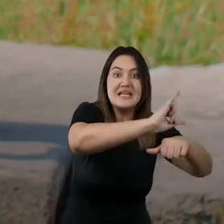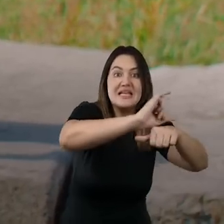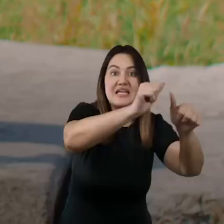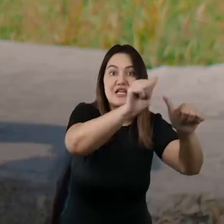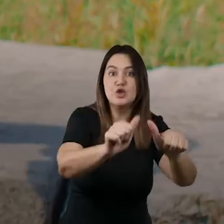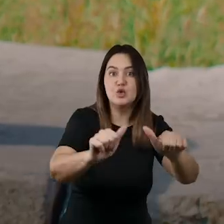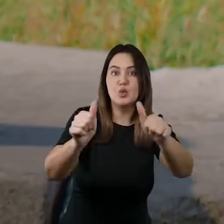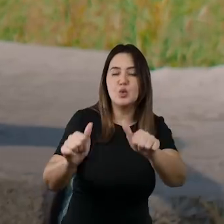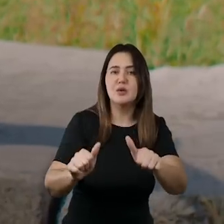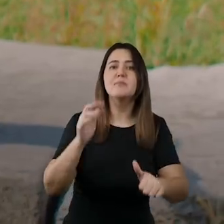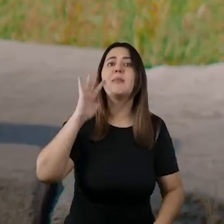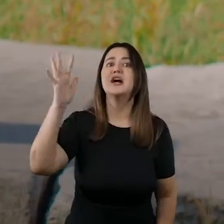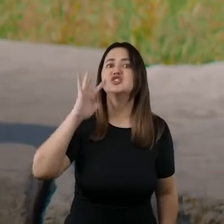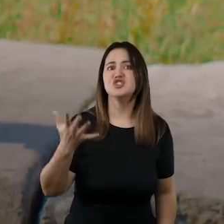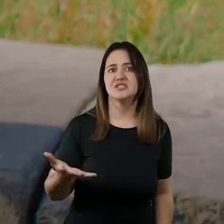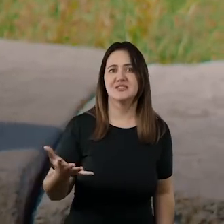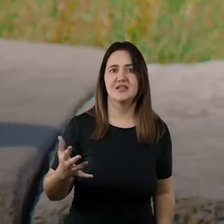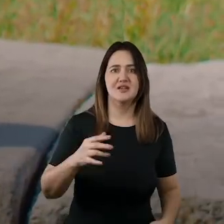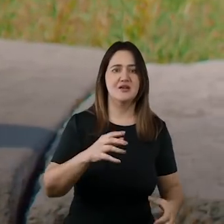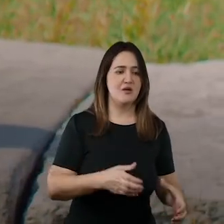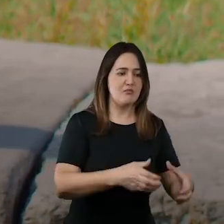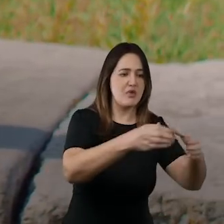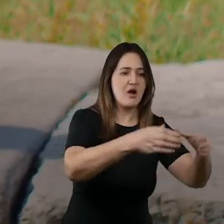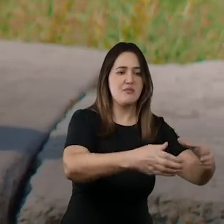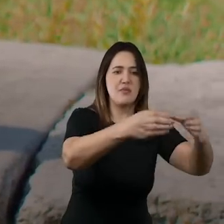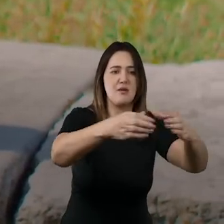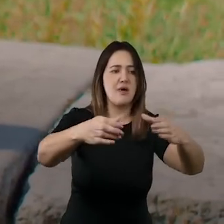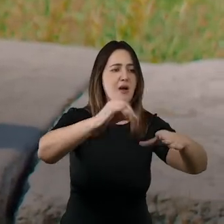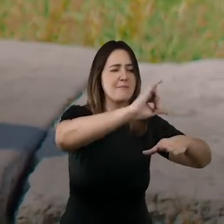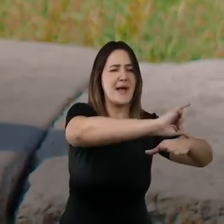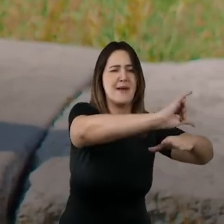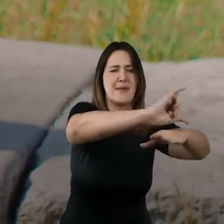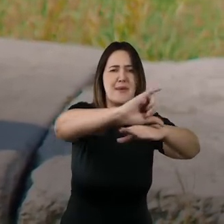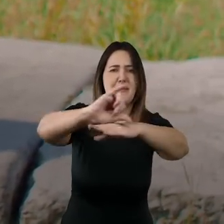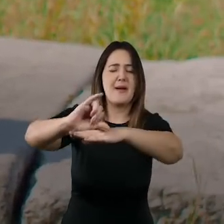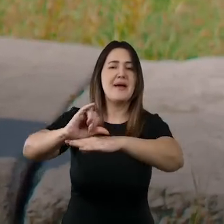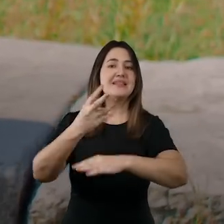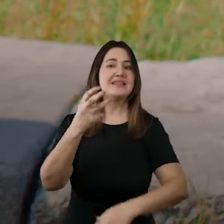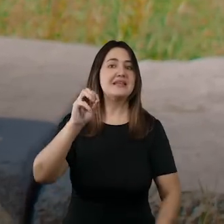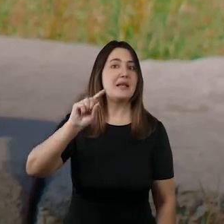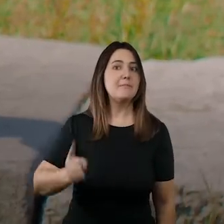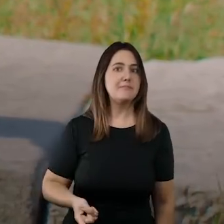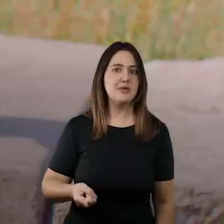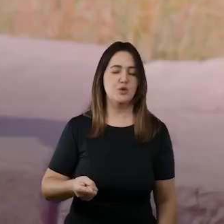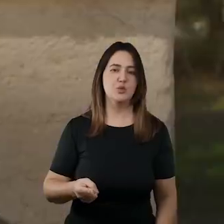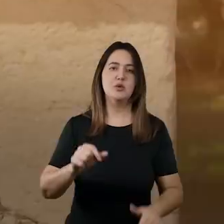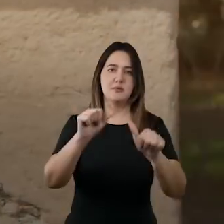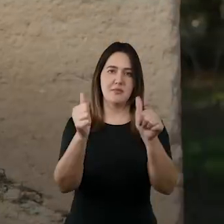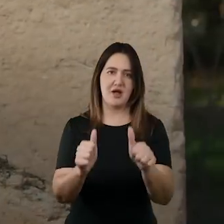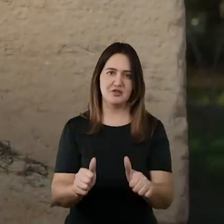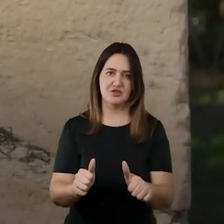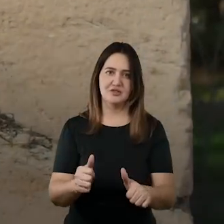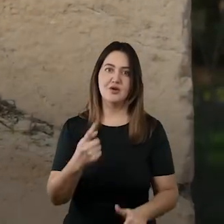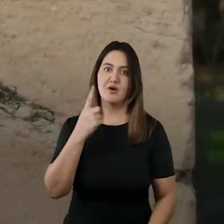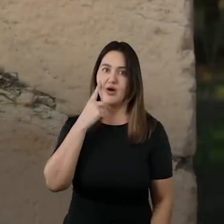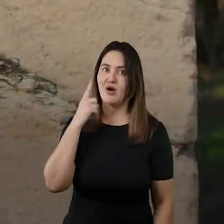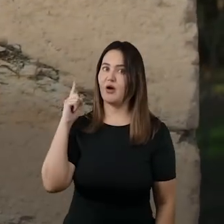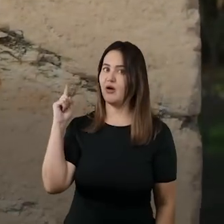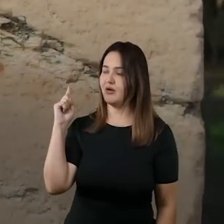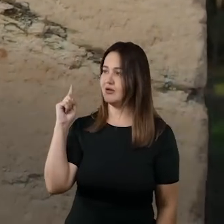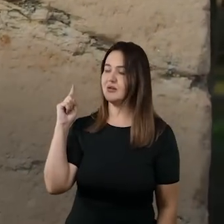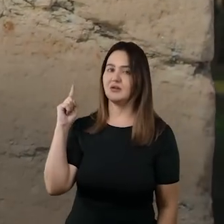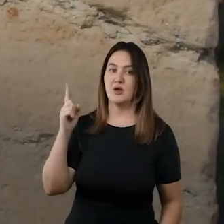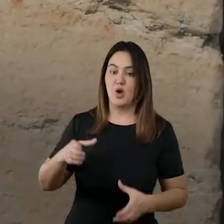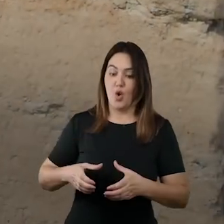Imagine, 30.000 imagens. Esse lugar onde eu estou aqui é a Estoa, que fazia parte da Ágora. E todas essas